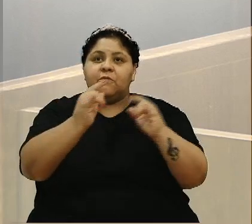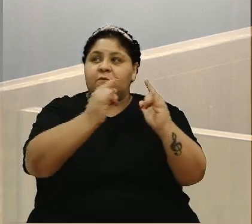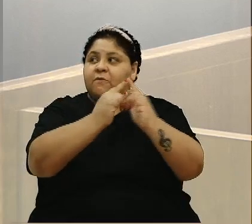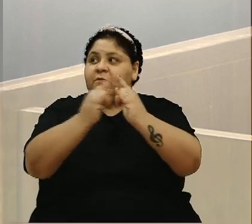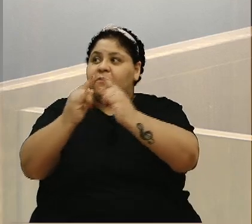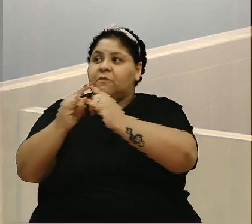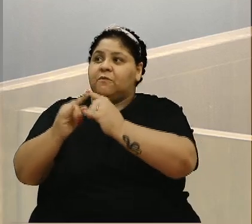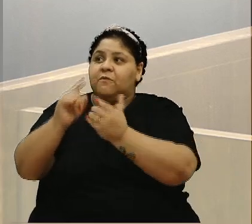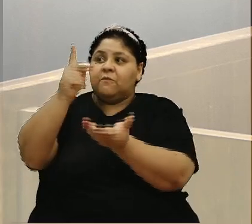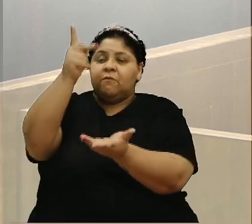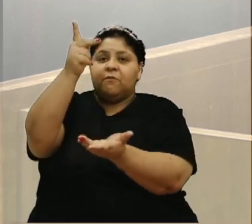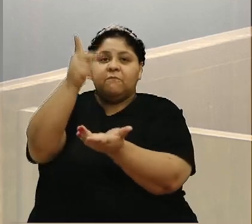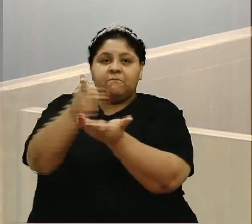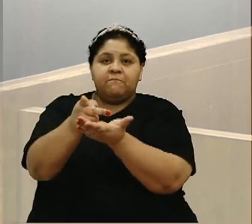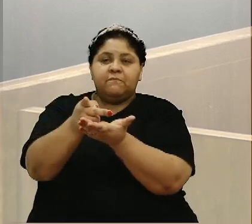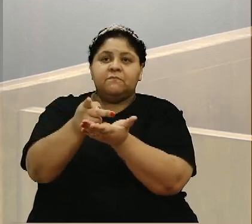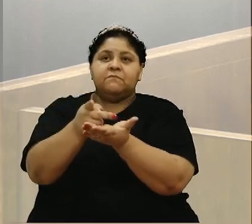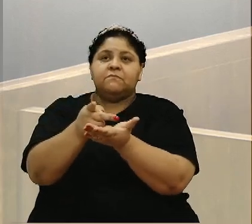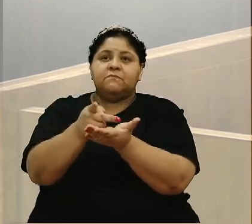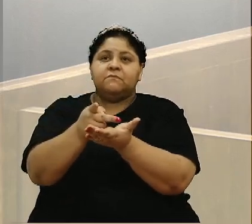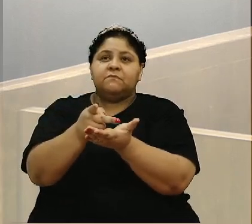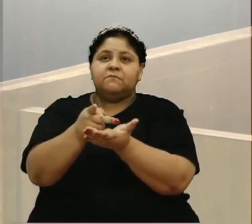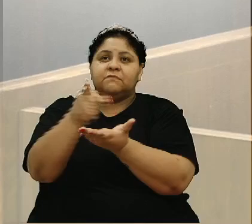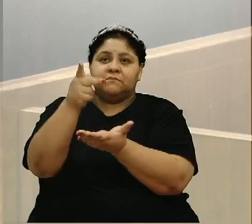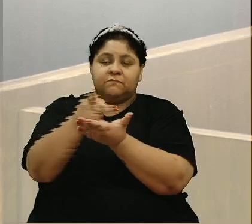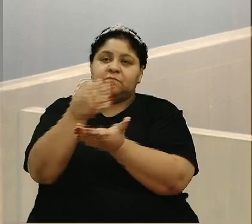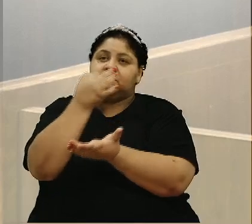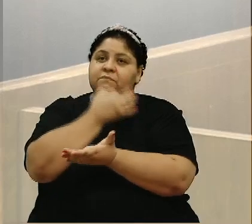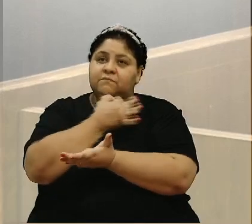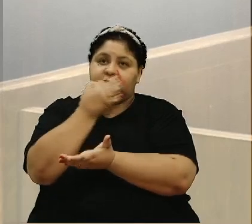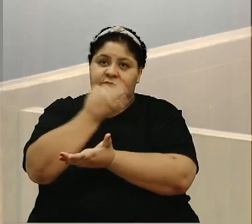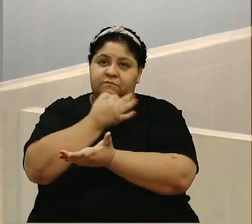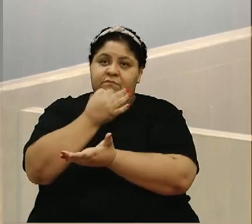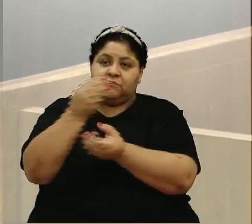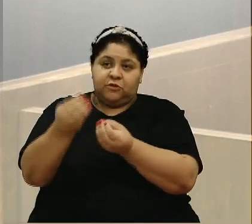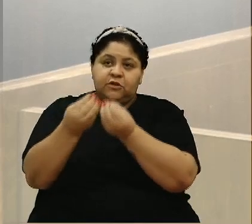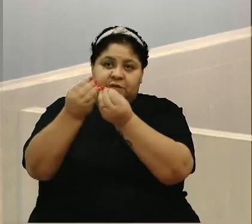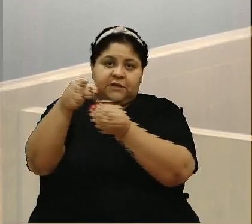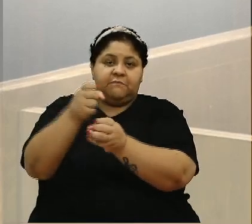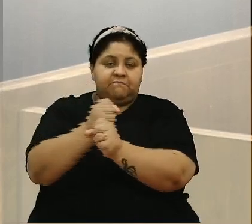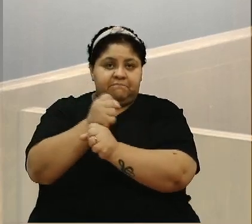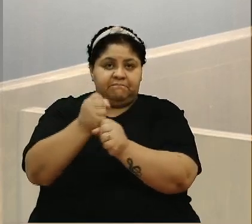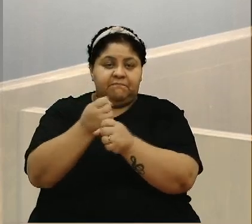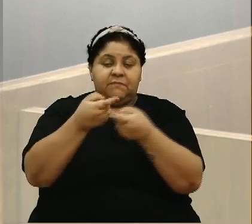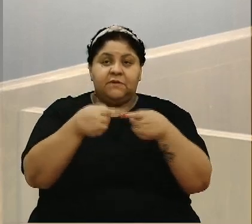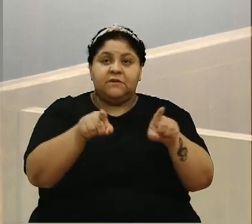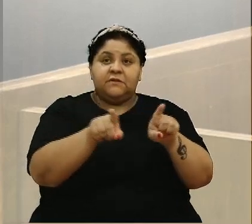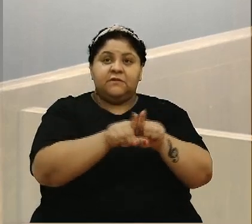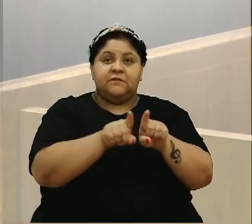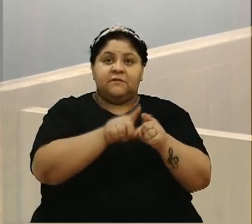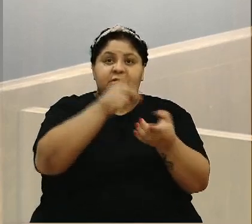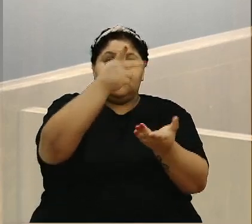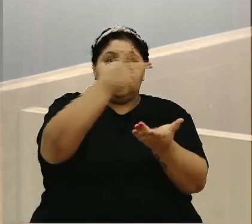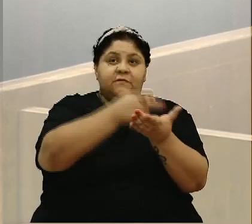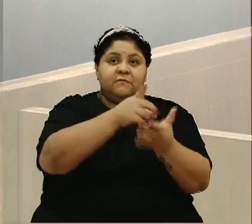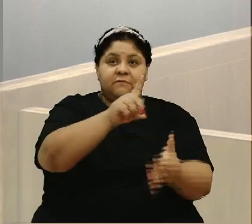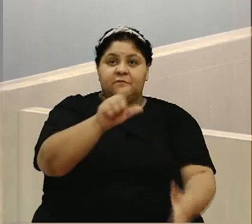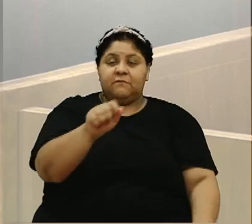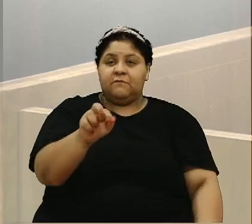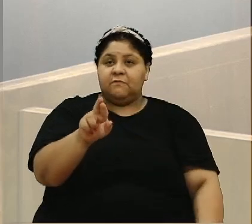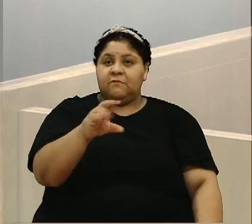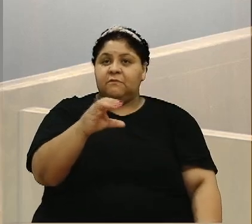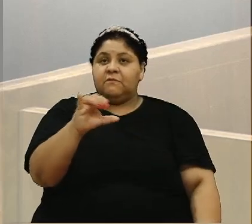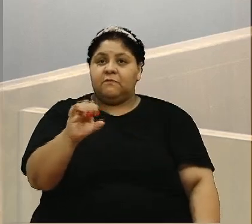foi premiado com o Prêmio Caxias do Sul, esse que nós demos esse ano, mas também com o Prêmio Darcy